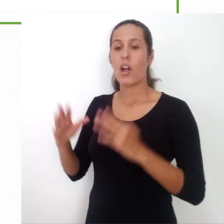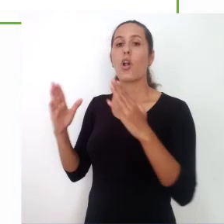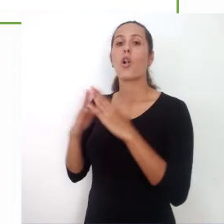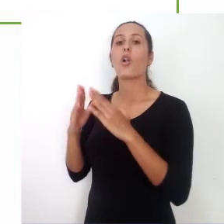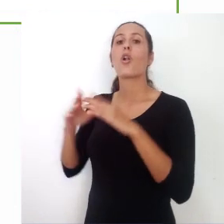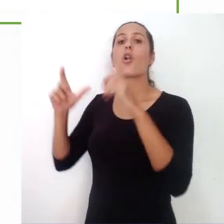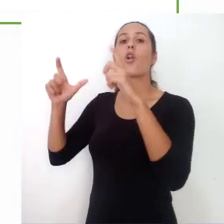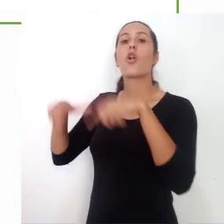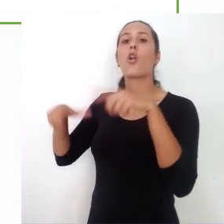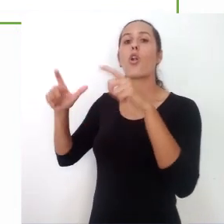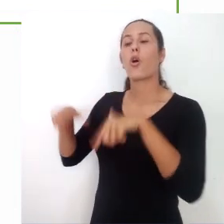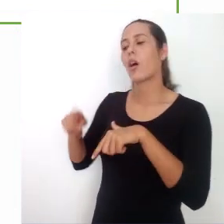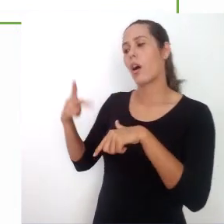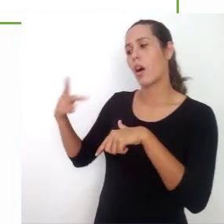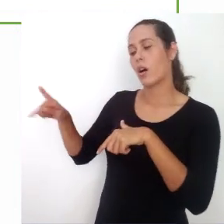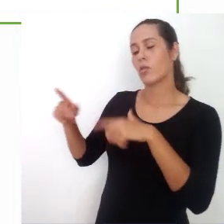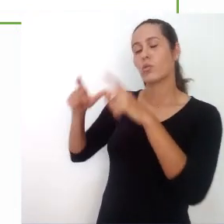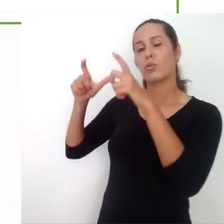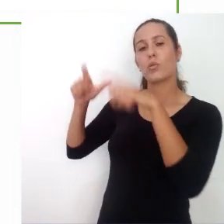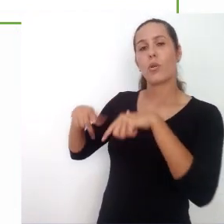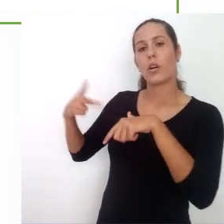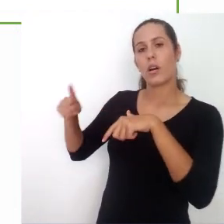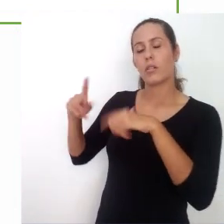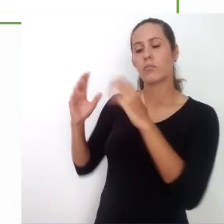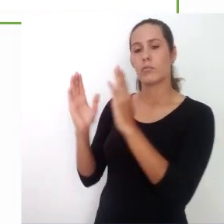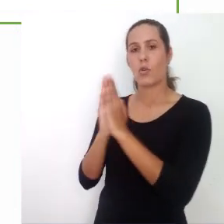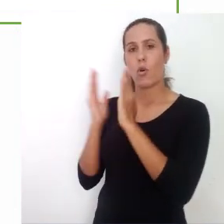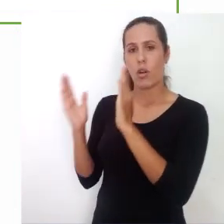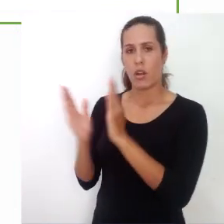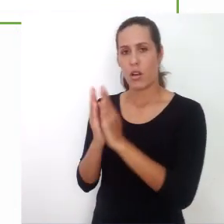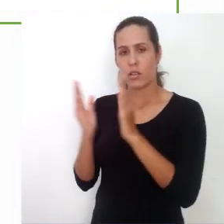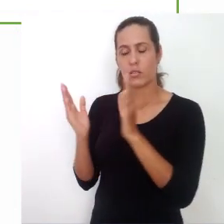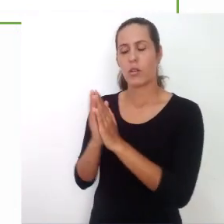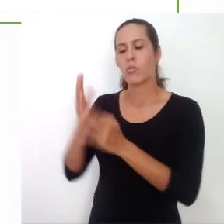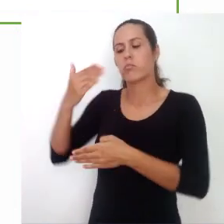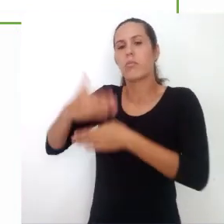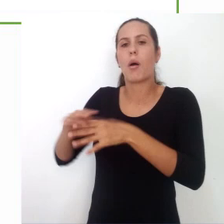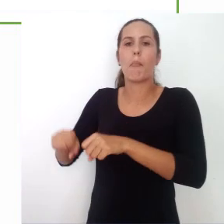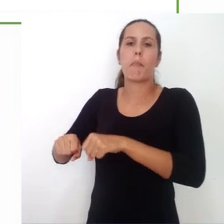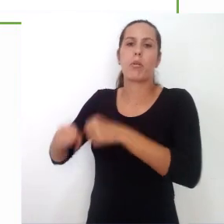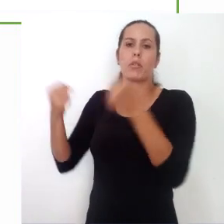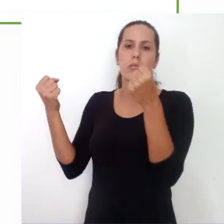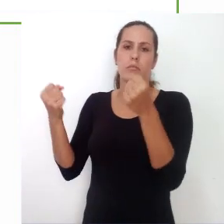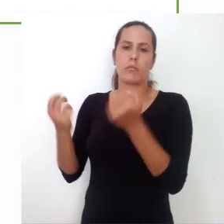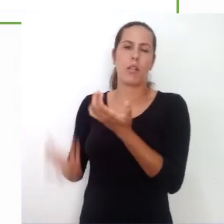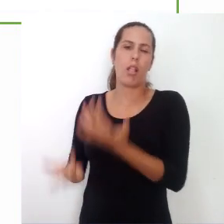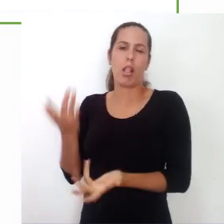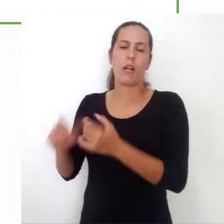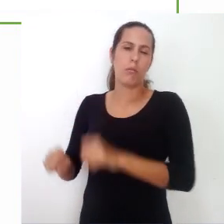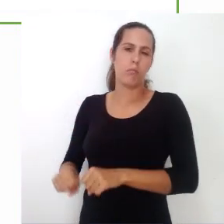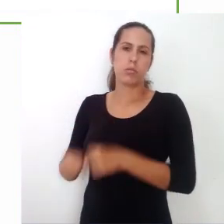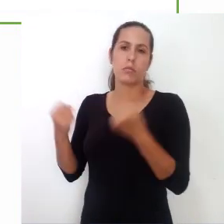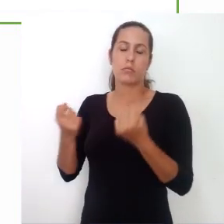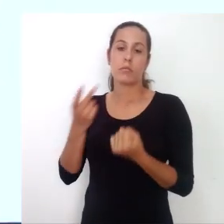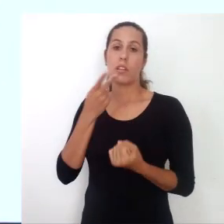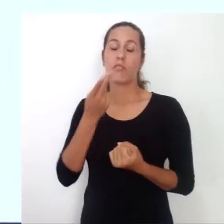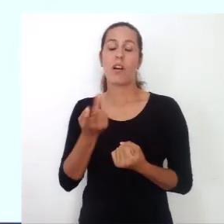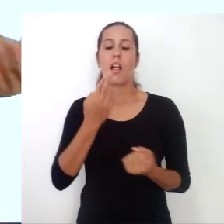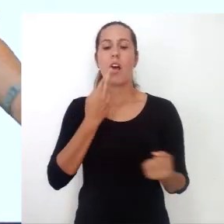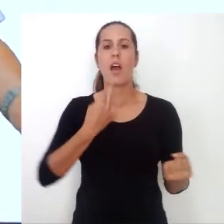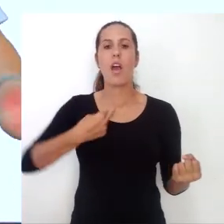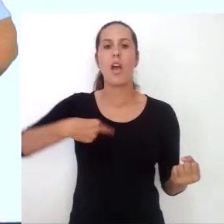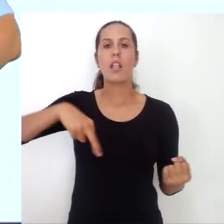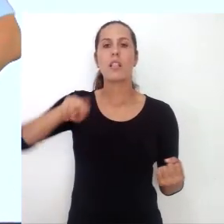local de oração, de culto, destruído, certo? Por pessoas intolerantes. E nós lembramos